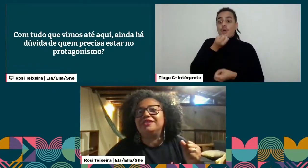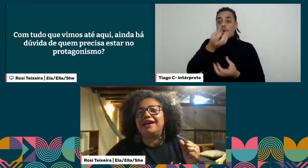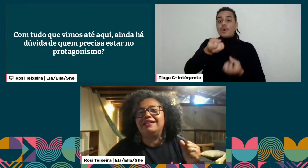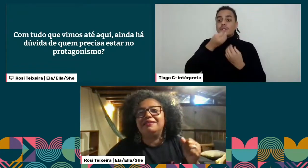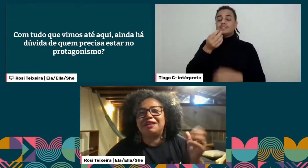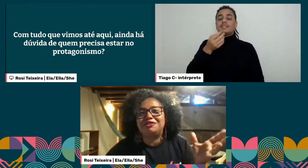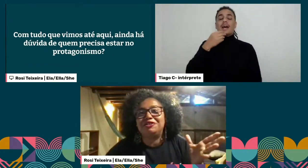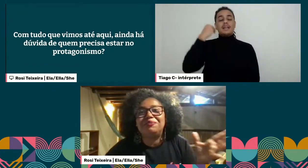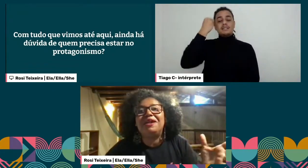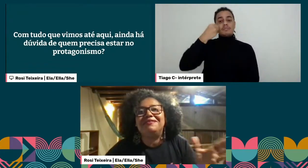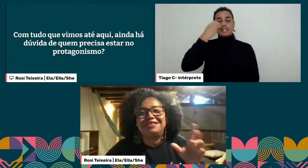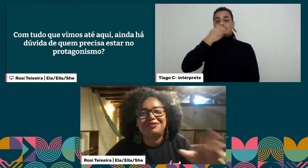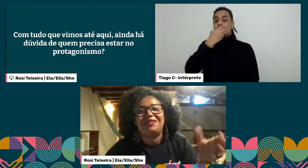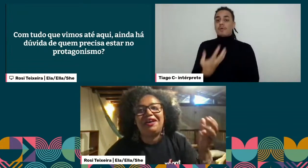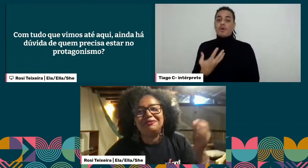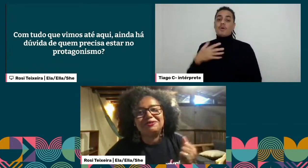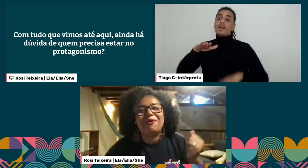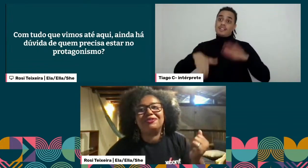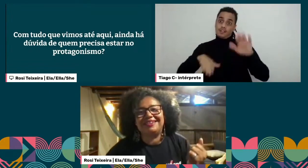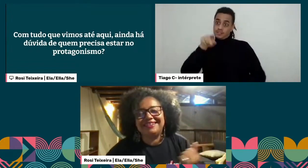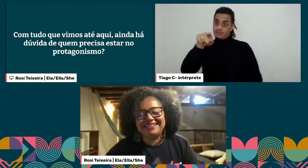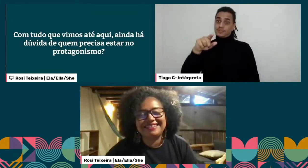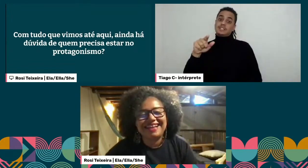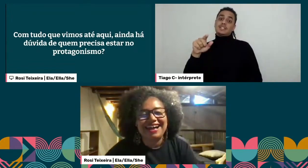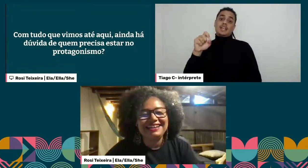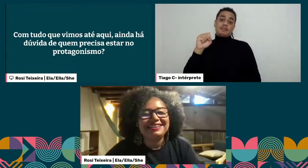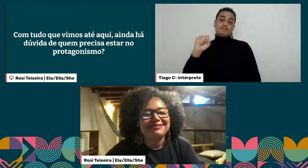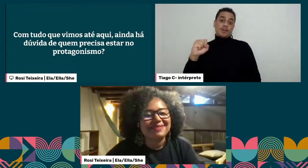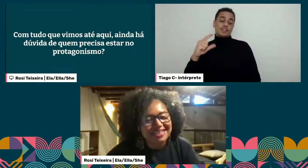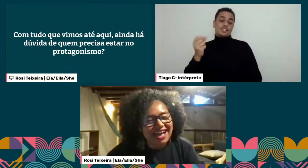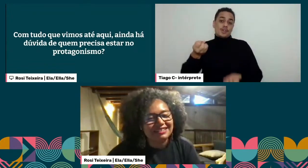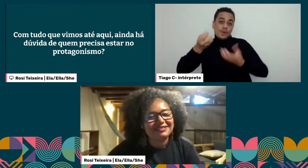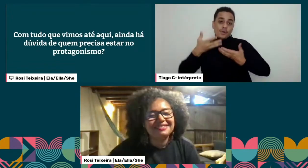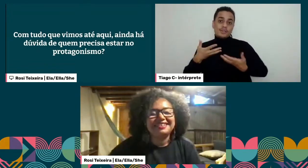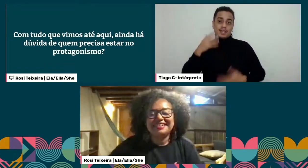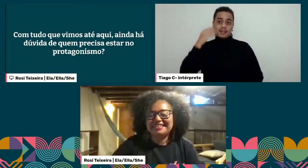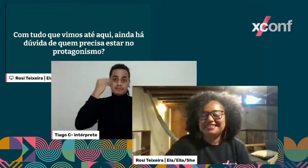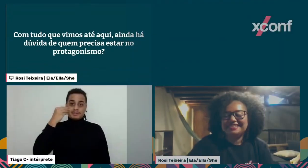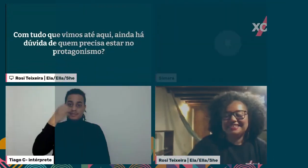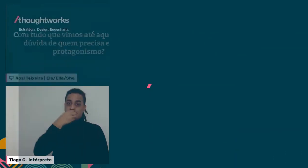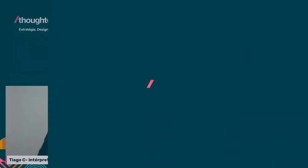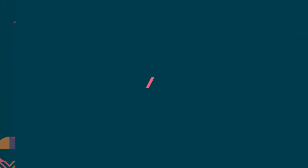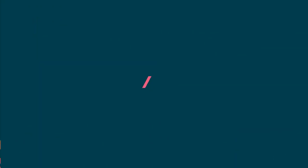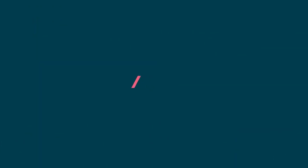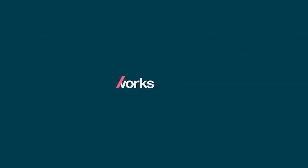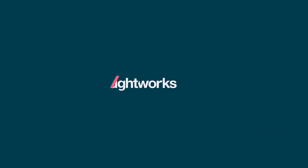uma história para contar para a gente em breve. E se tiver, nos conta, tá? Obrigado.